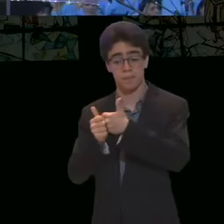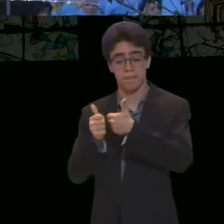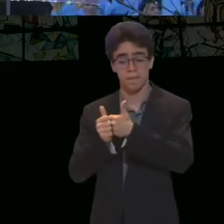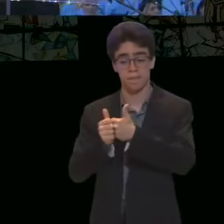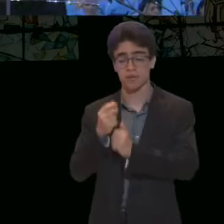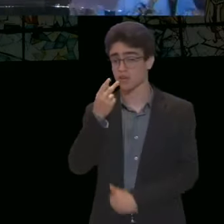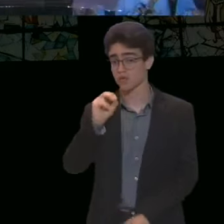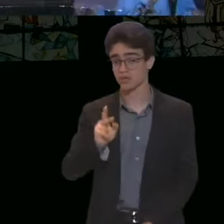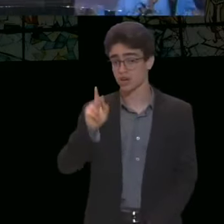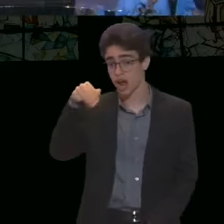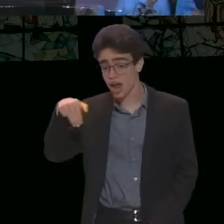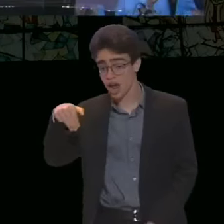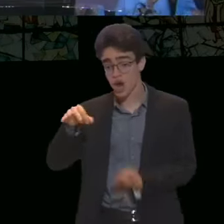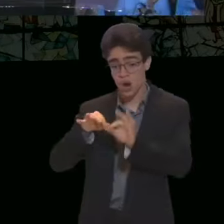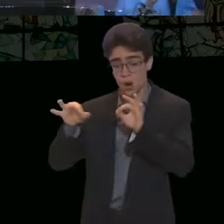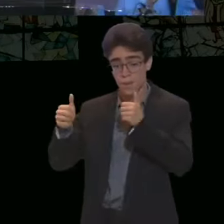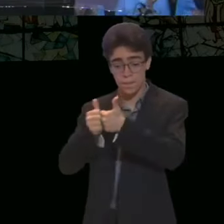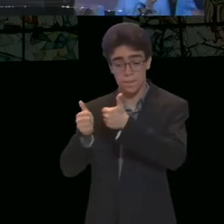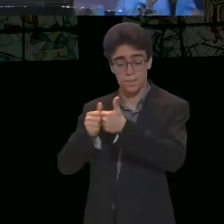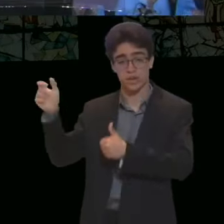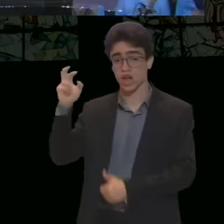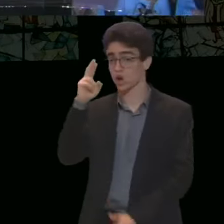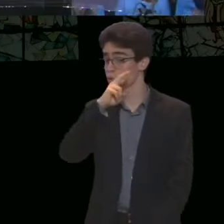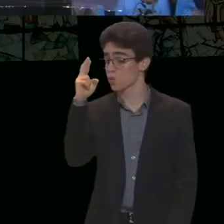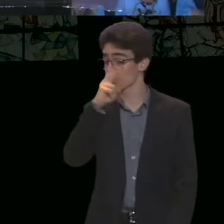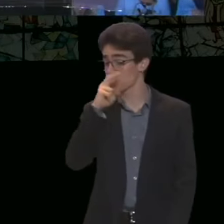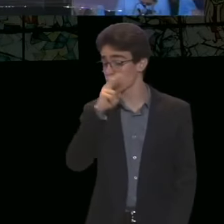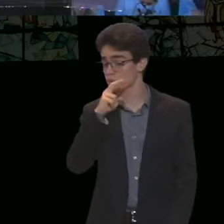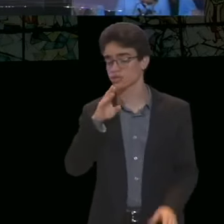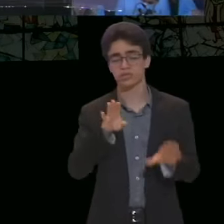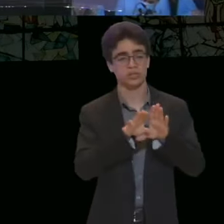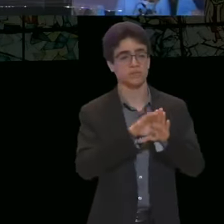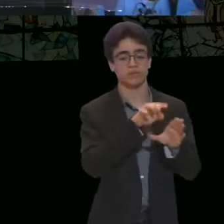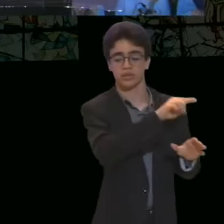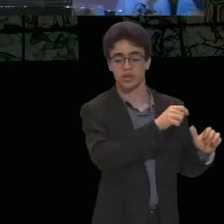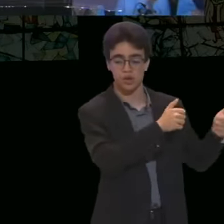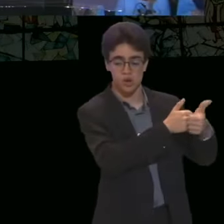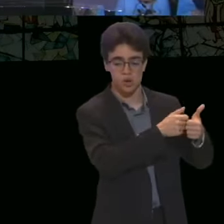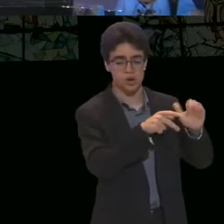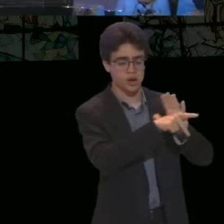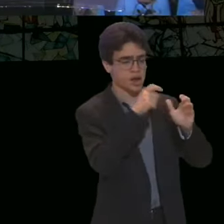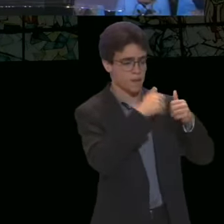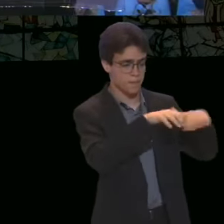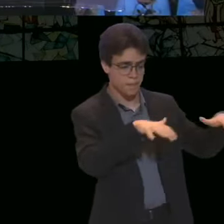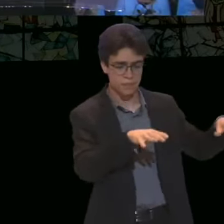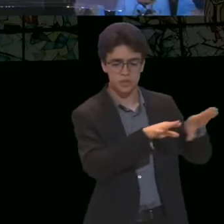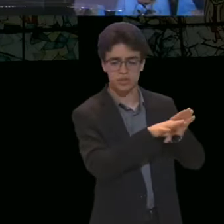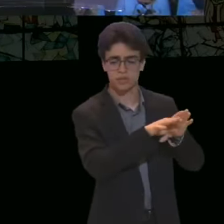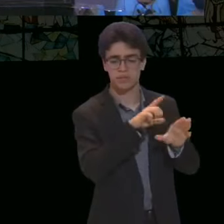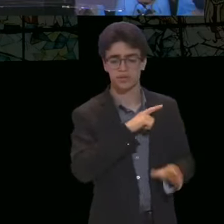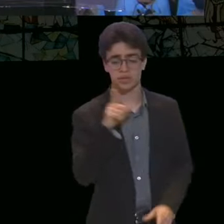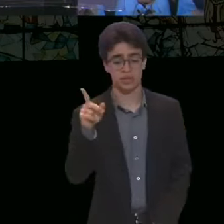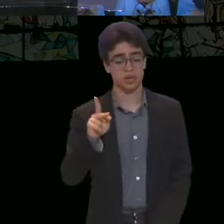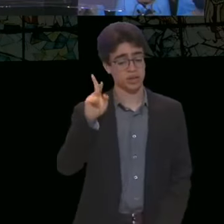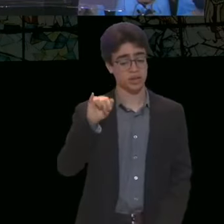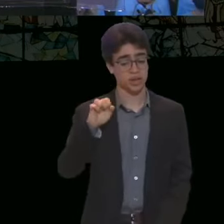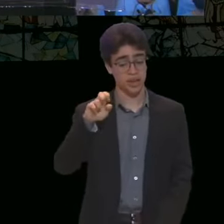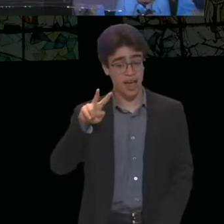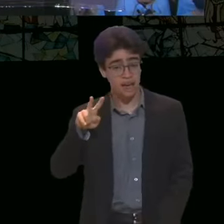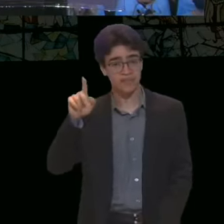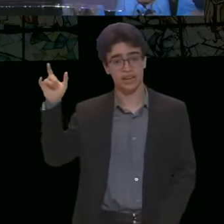quilômetros da fronteira com a Rússia. Você tem Mariupol, o porto. Você tem a própria Kiev, que vocês estão vendo ali em